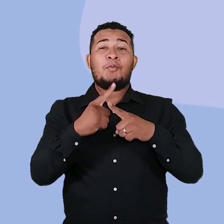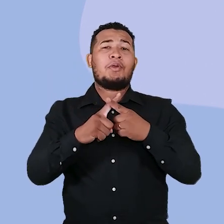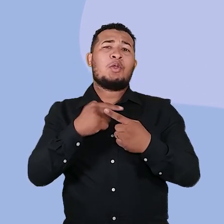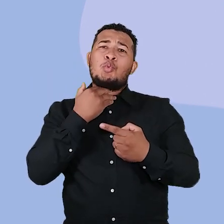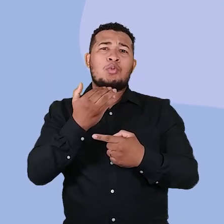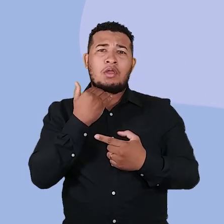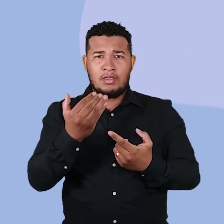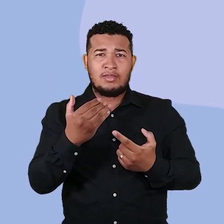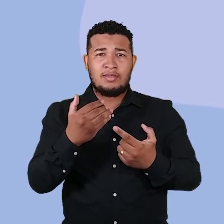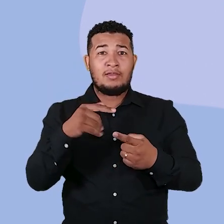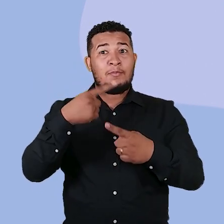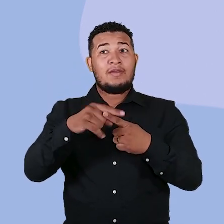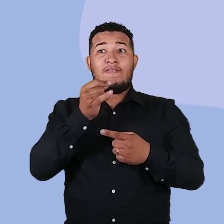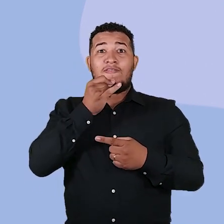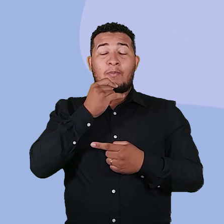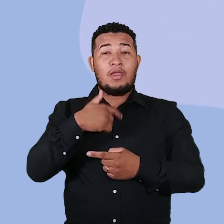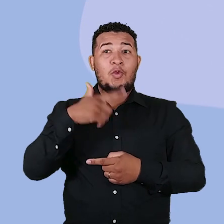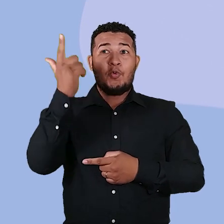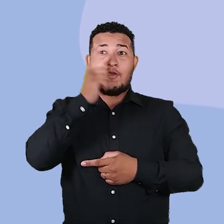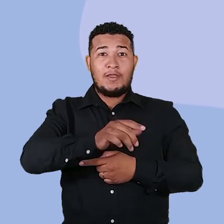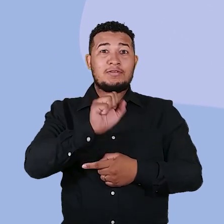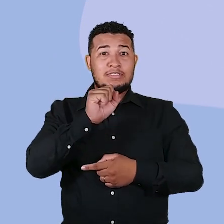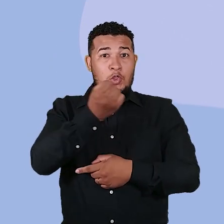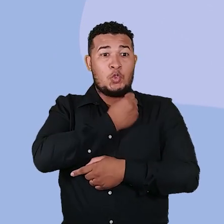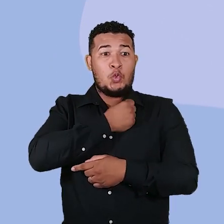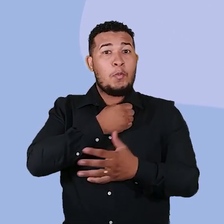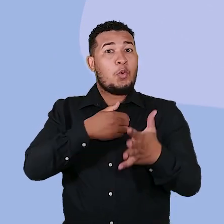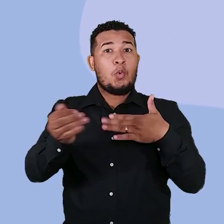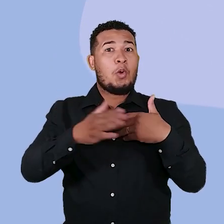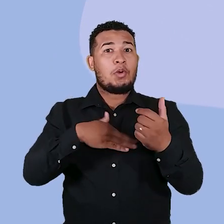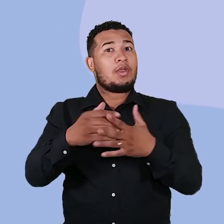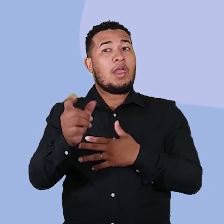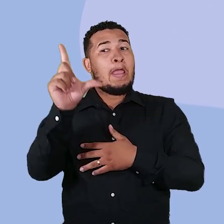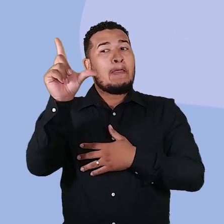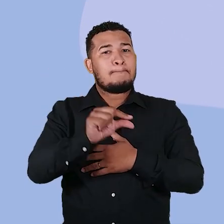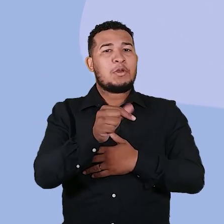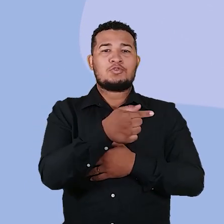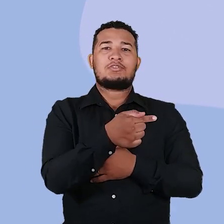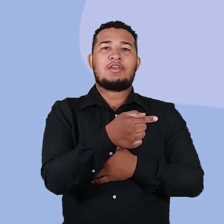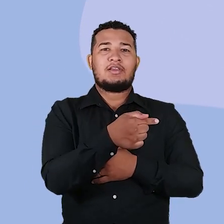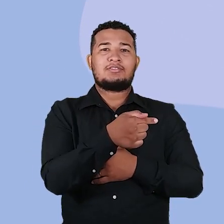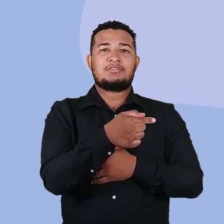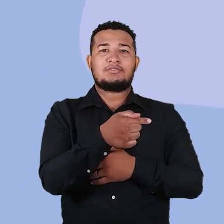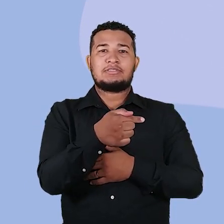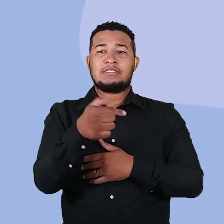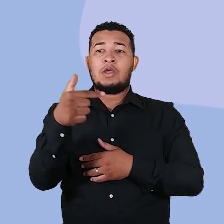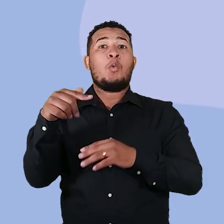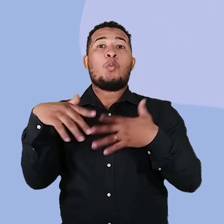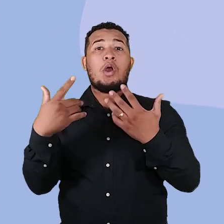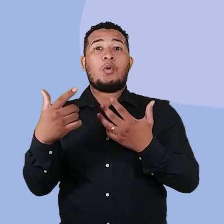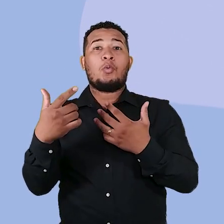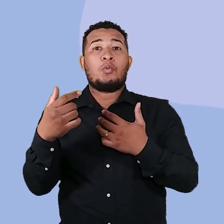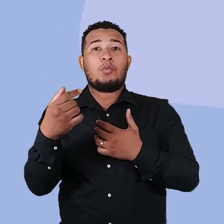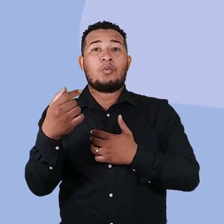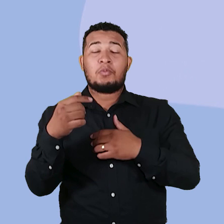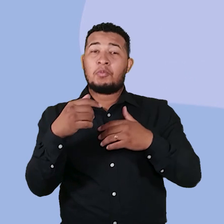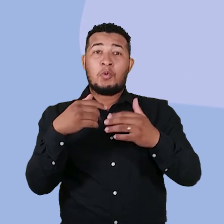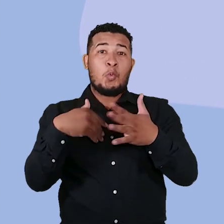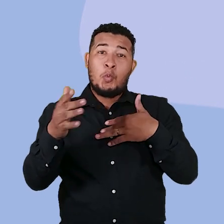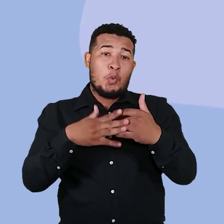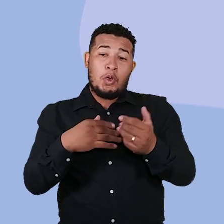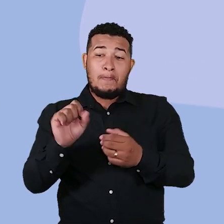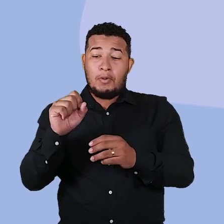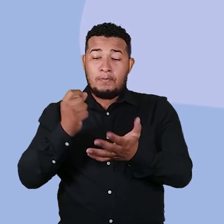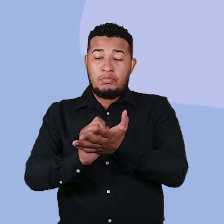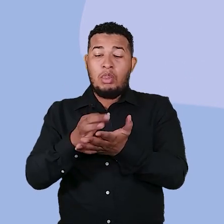tem chance de perder porque que não tem por que você ganha se sair qualquer número menor do que 7 quais são